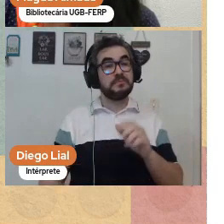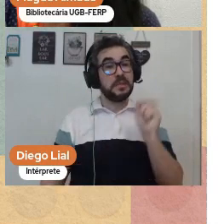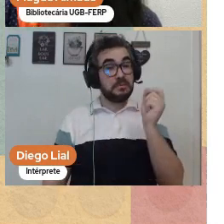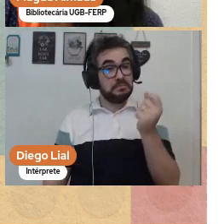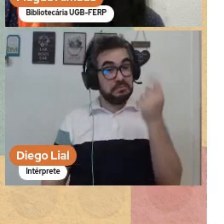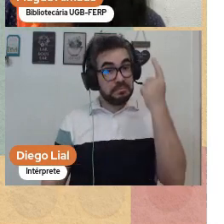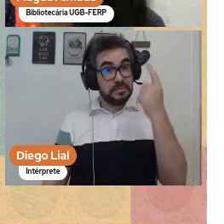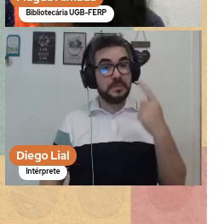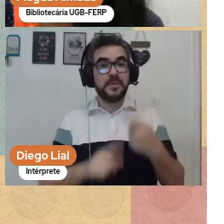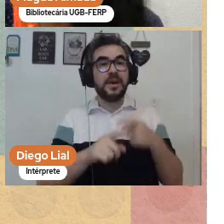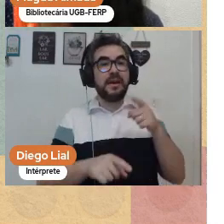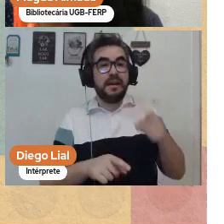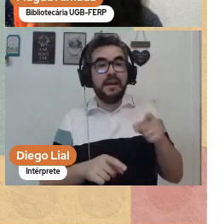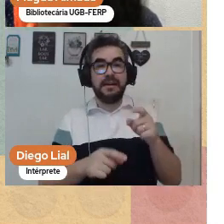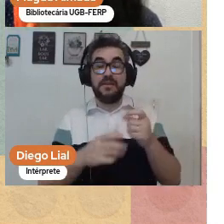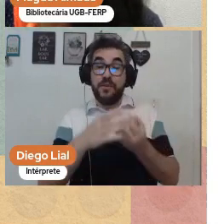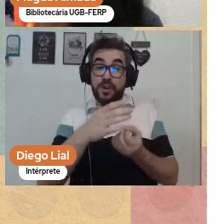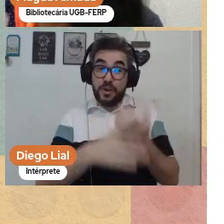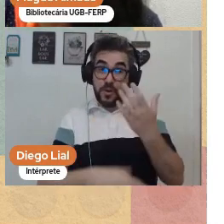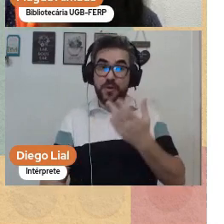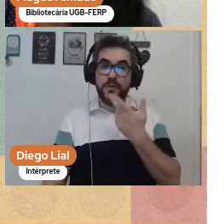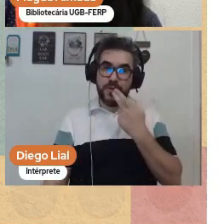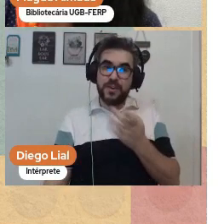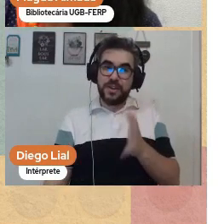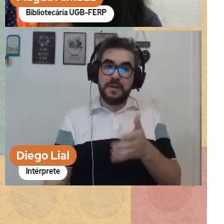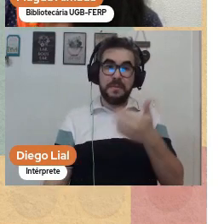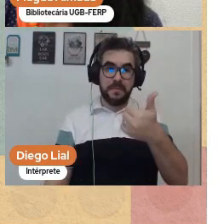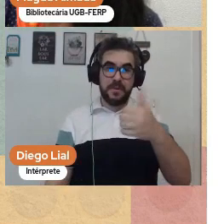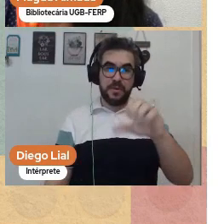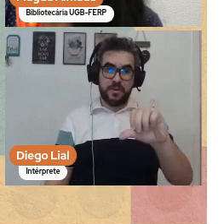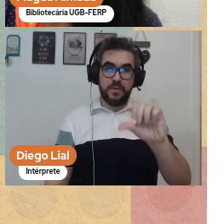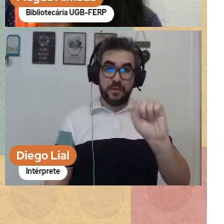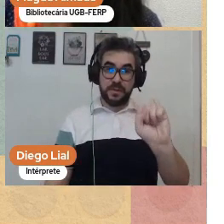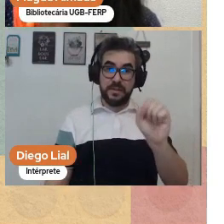já com todo a intenção, com o objetivo